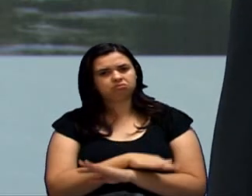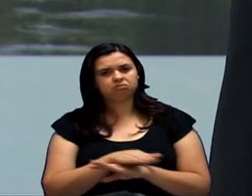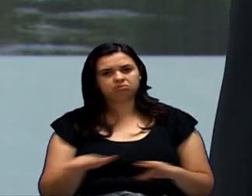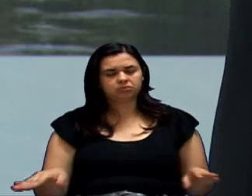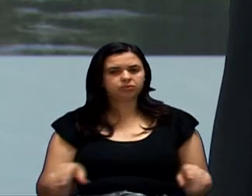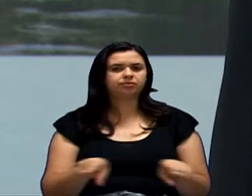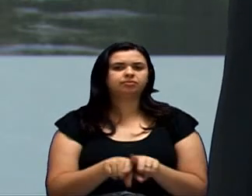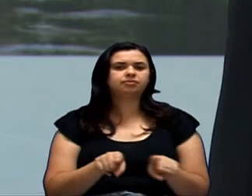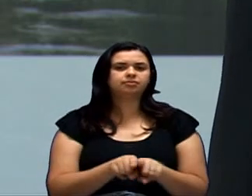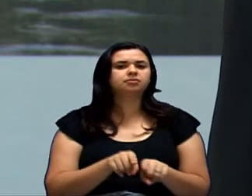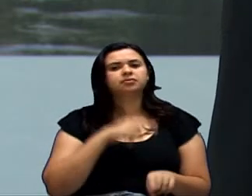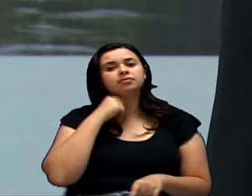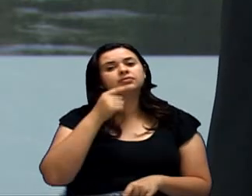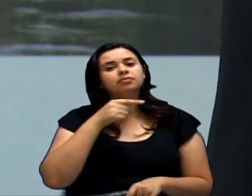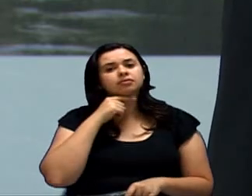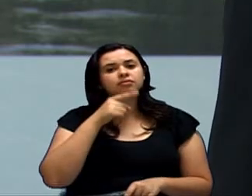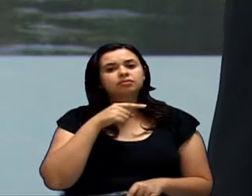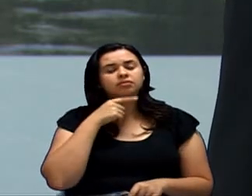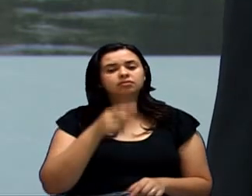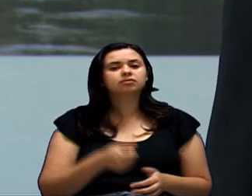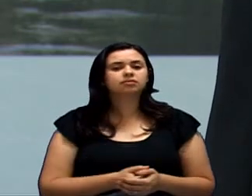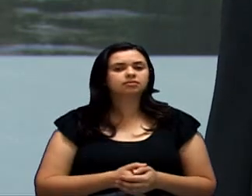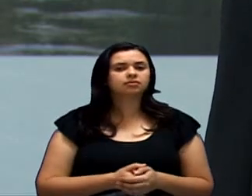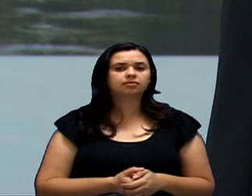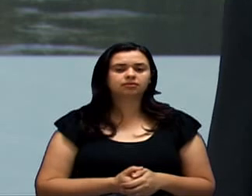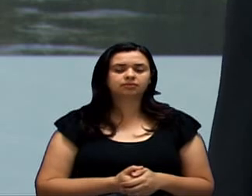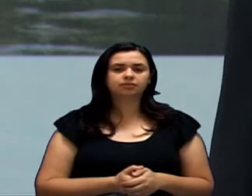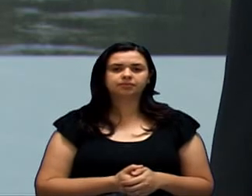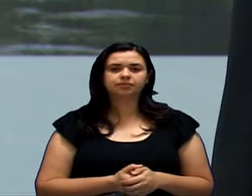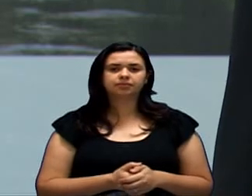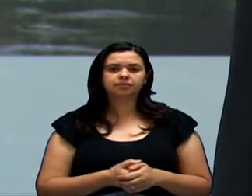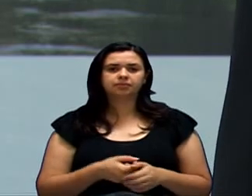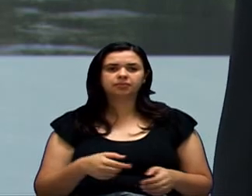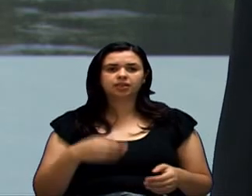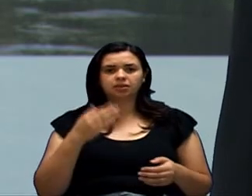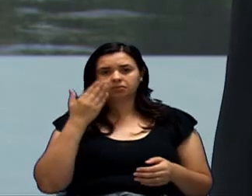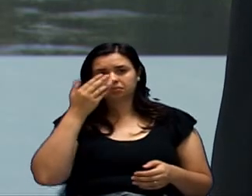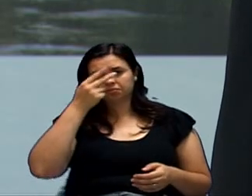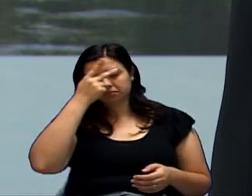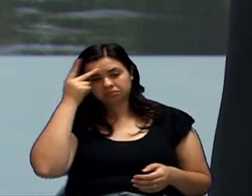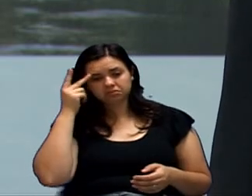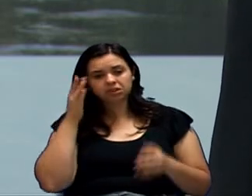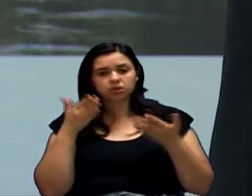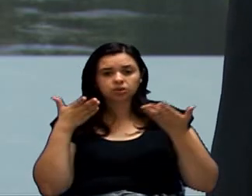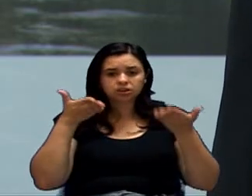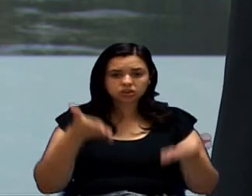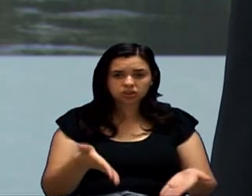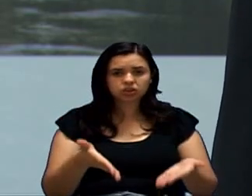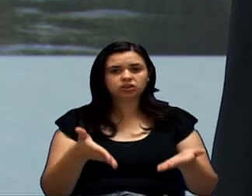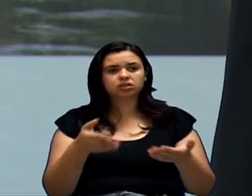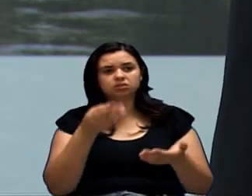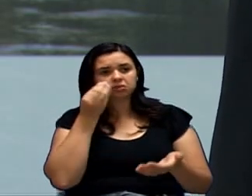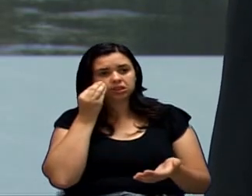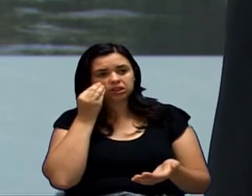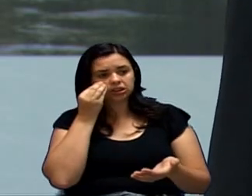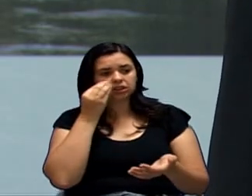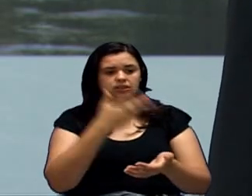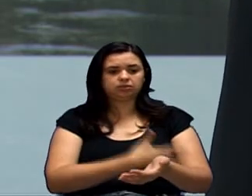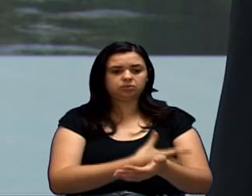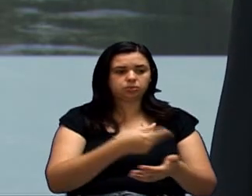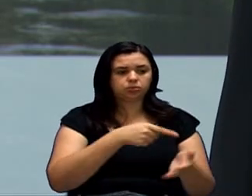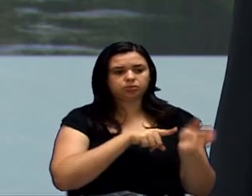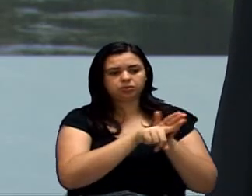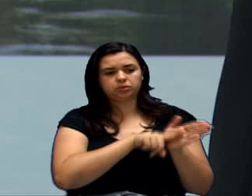não se consegue ter acesso. Pessoa chega lá nos laboratórios para acompanhamento de